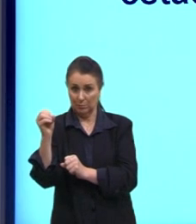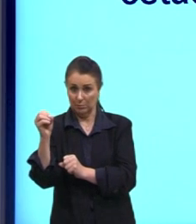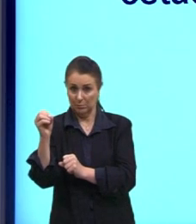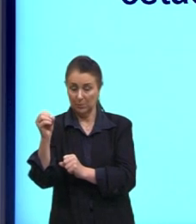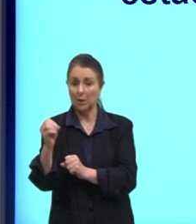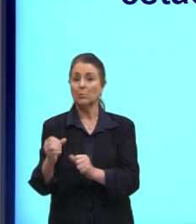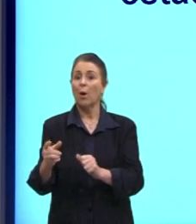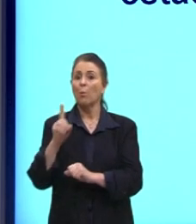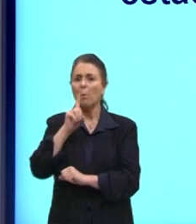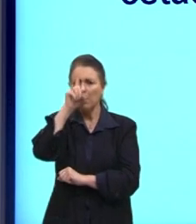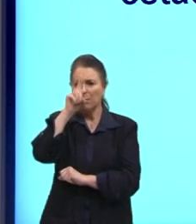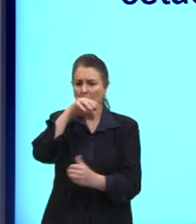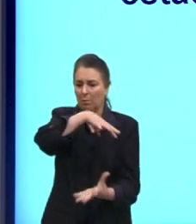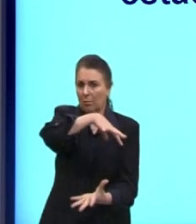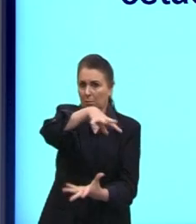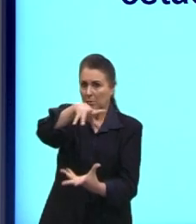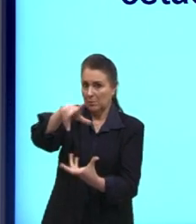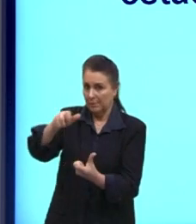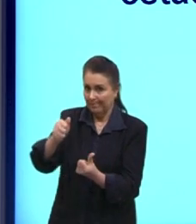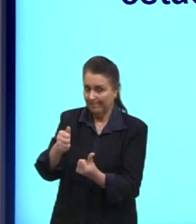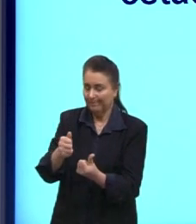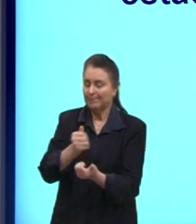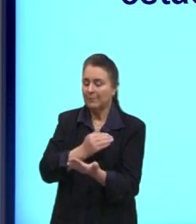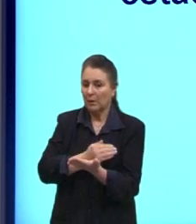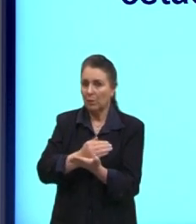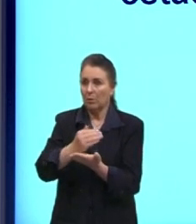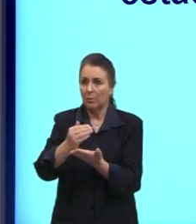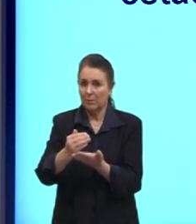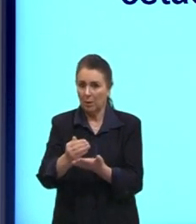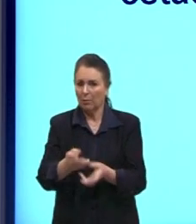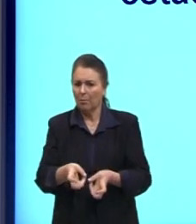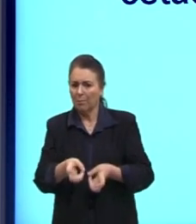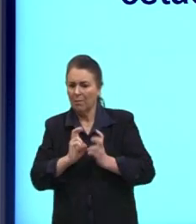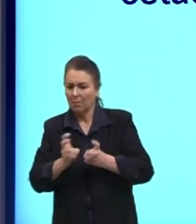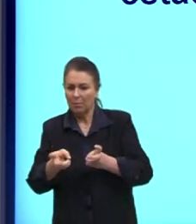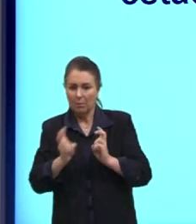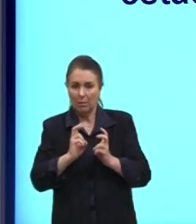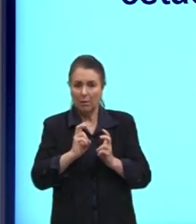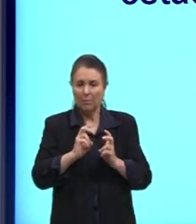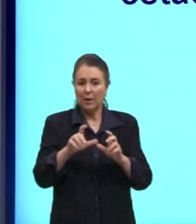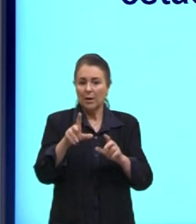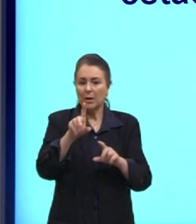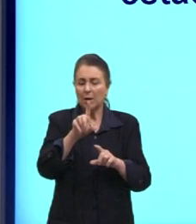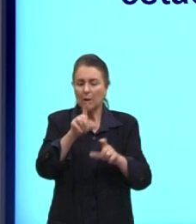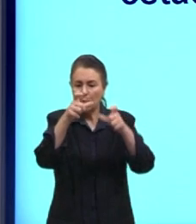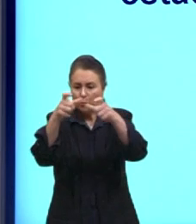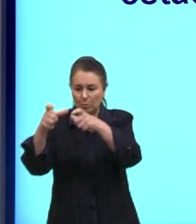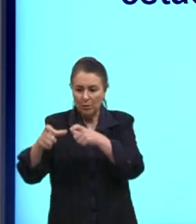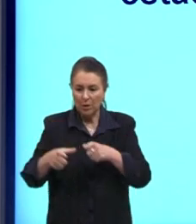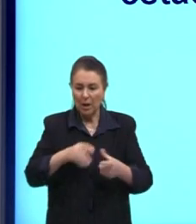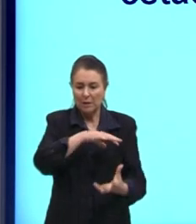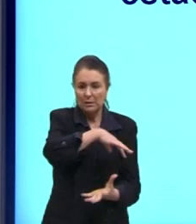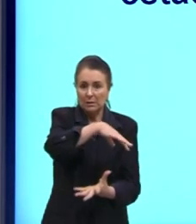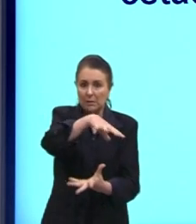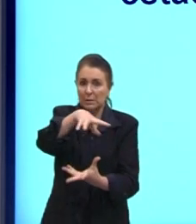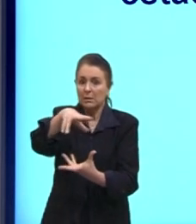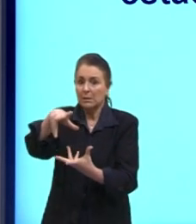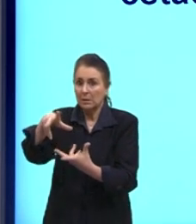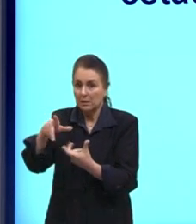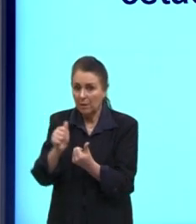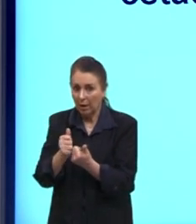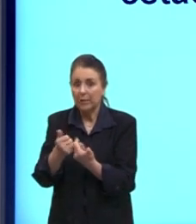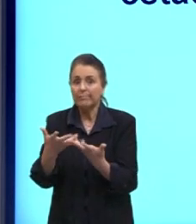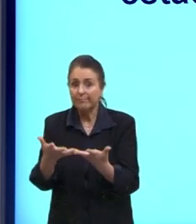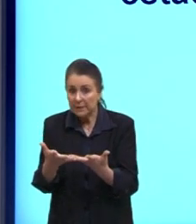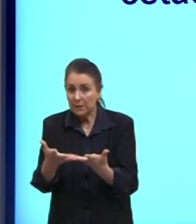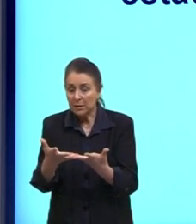tá estamos começando já haver evidências de que alguns sistemas da terra já estão se movendo para fora do